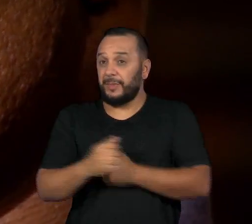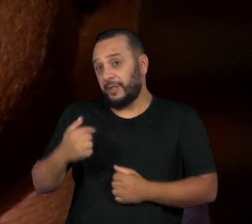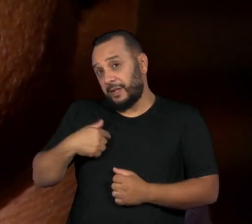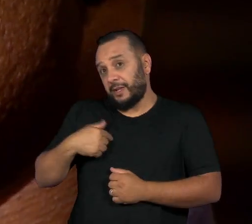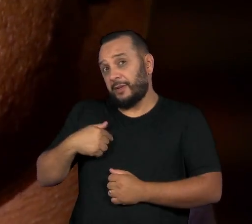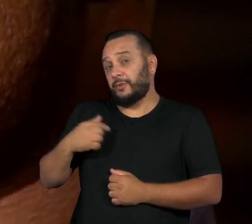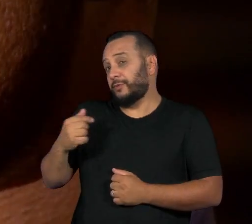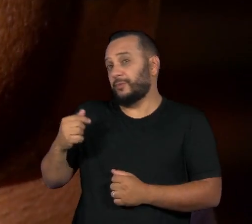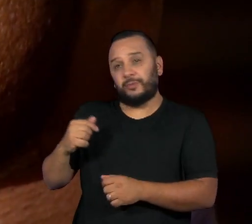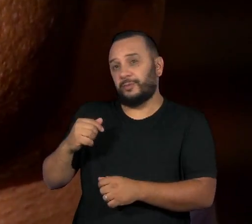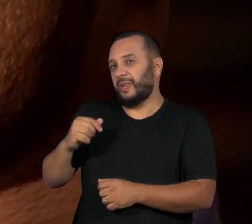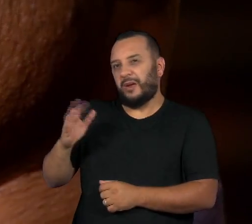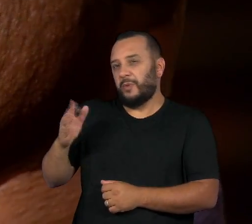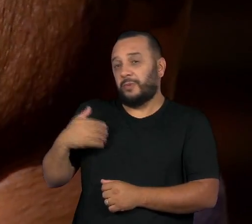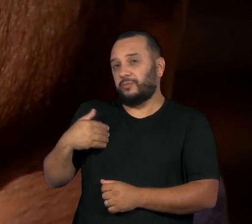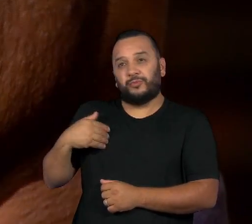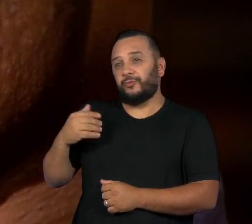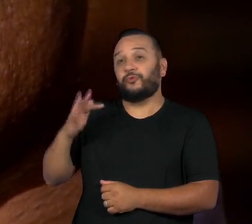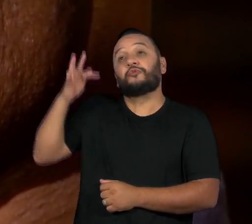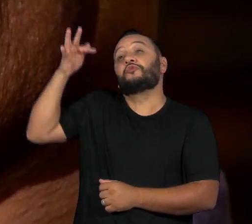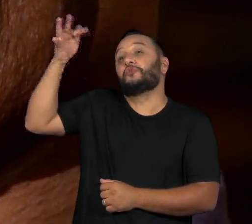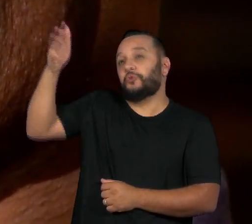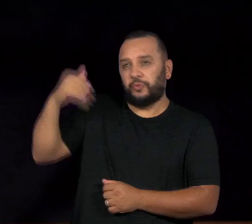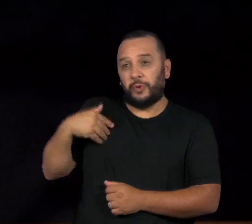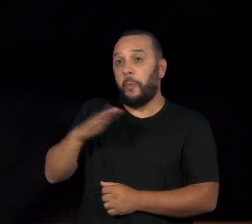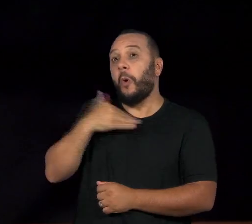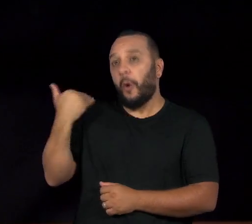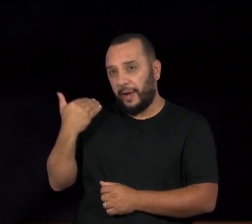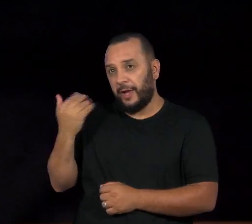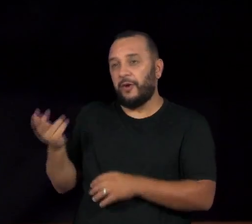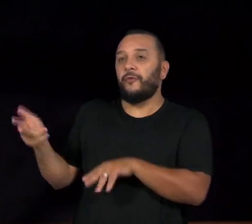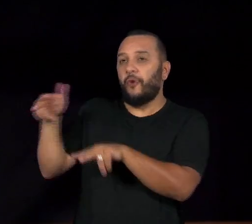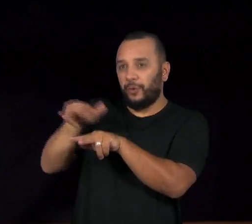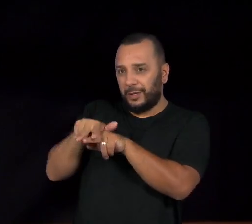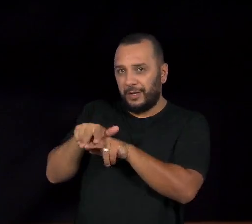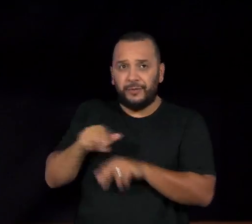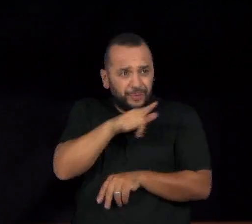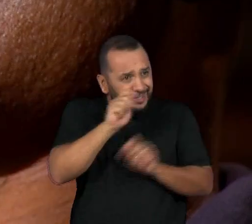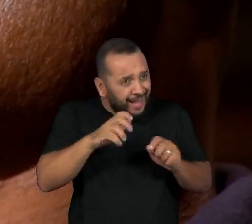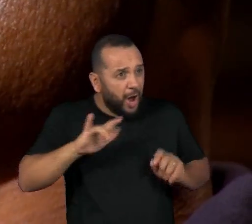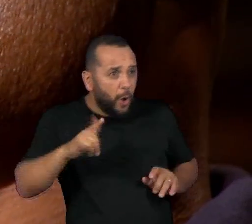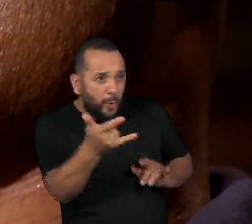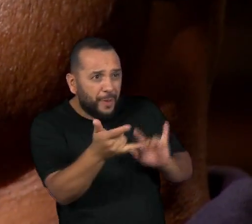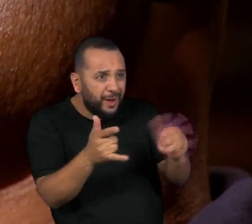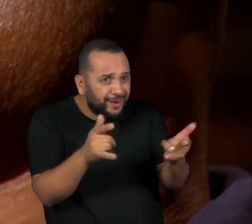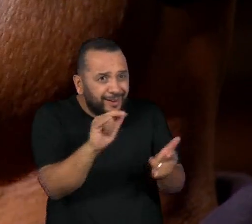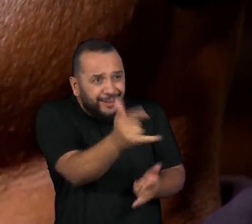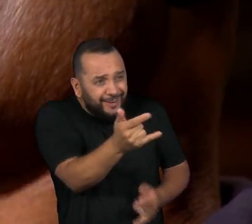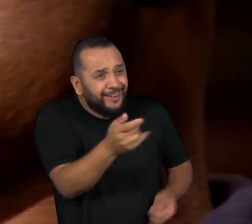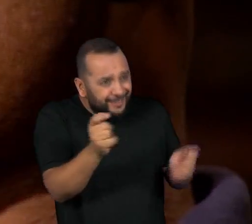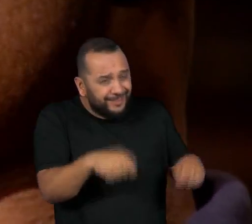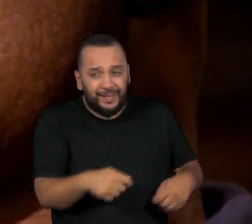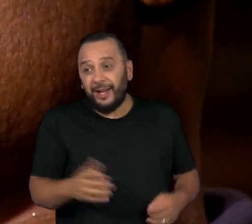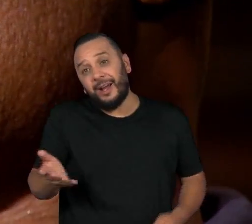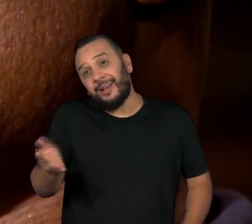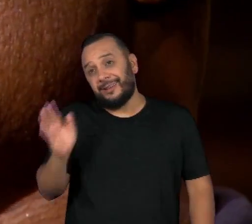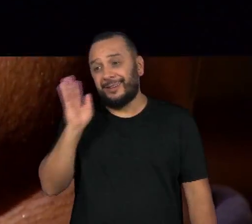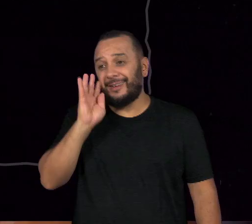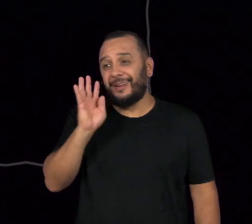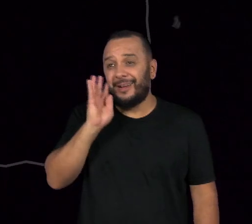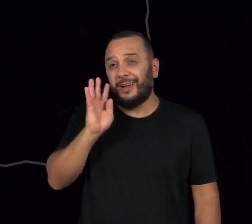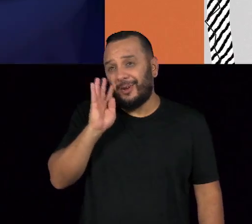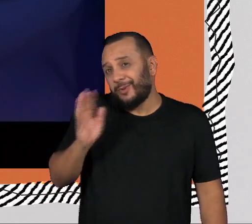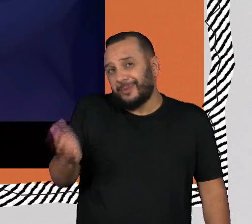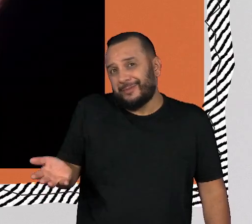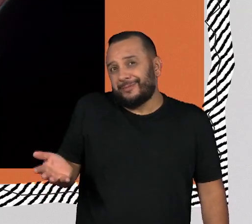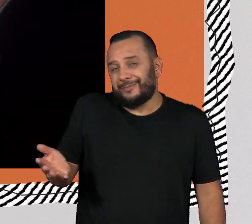vida. Não, eu acho que você podia fazer um Homem-Aranha. Homem-Aranha. Anderson Silva. Ia ser legal, Não né? é?